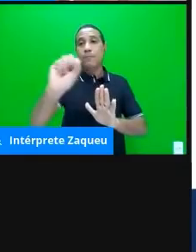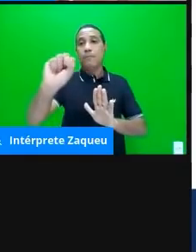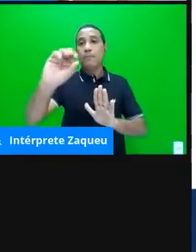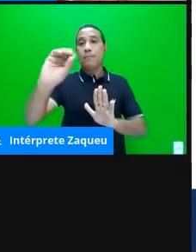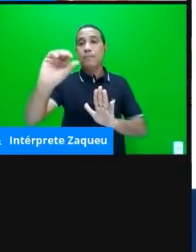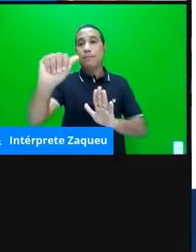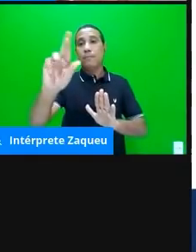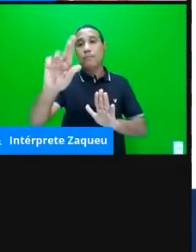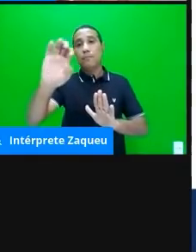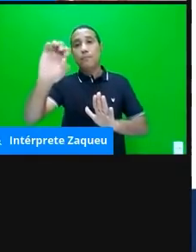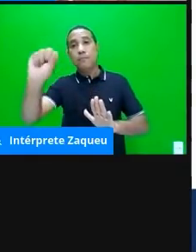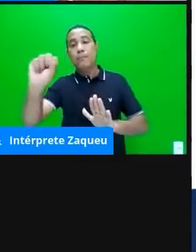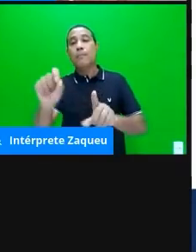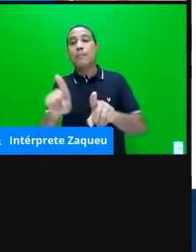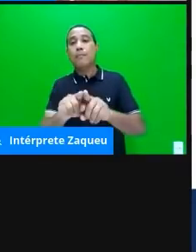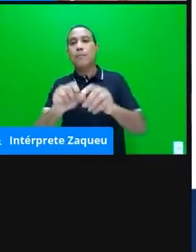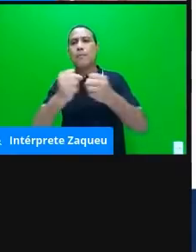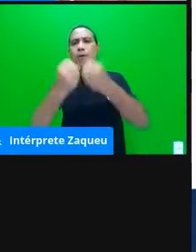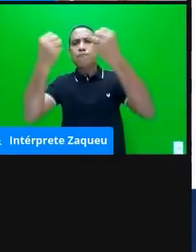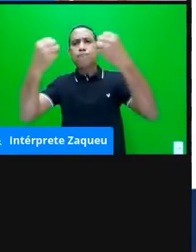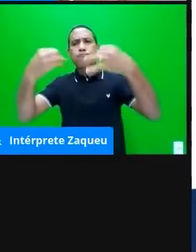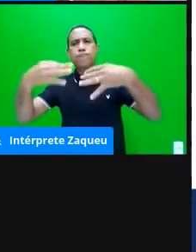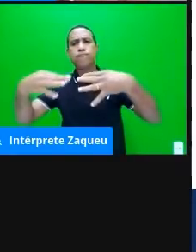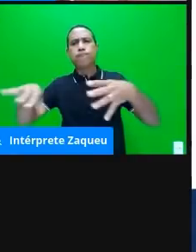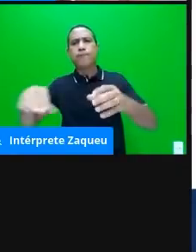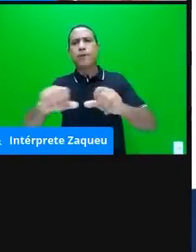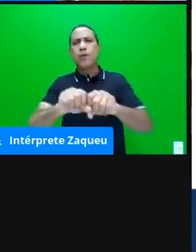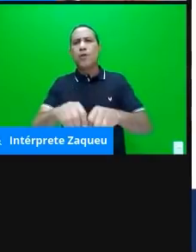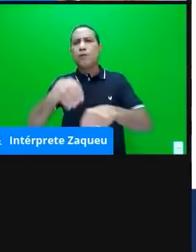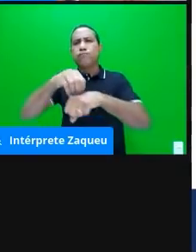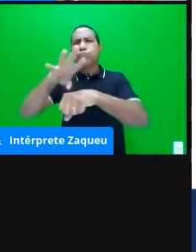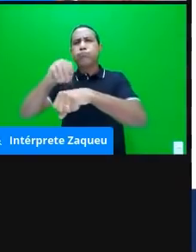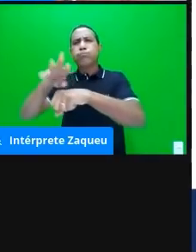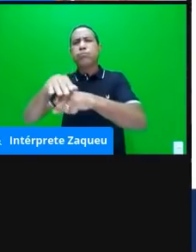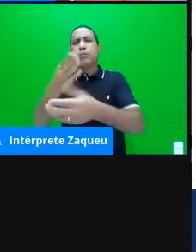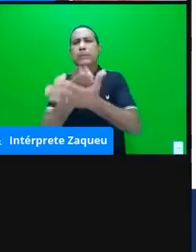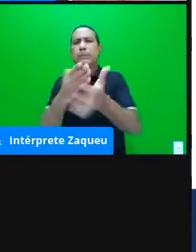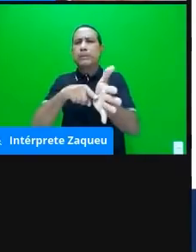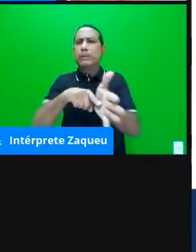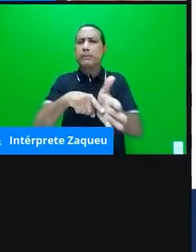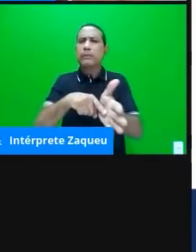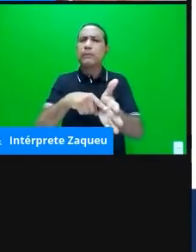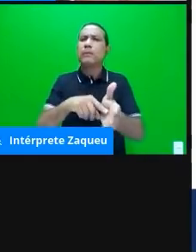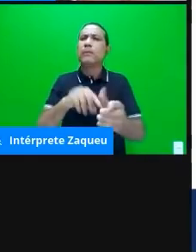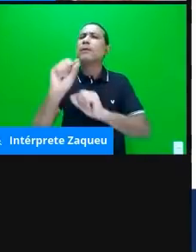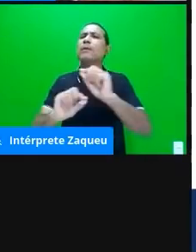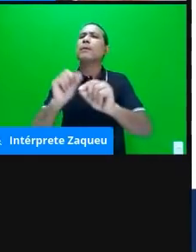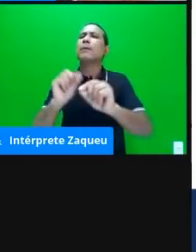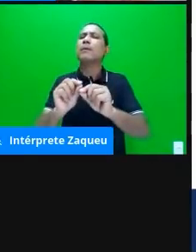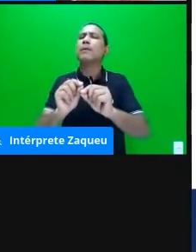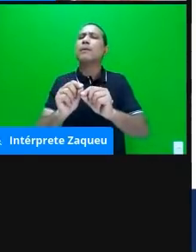divulgando um amplo estudo nessa área, definindo a questão do que é ler e o que